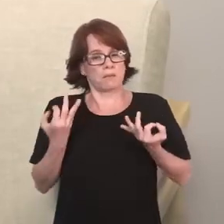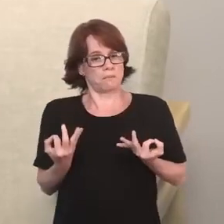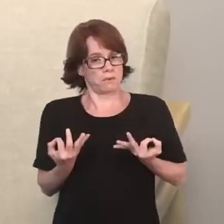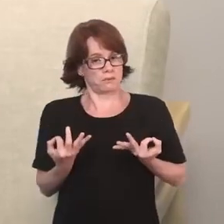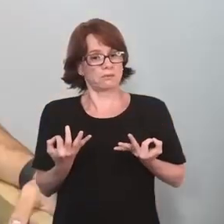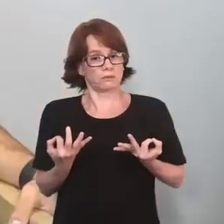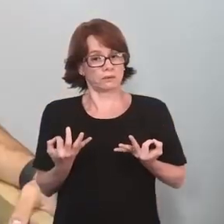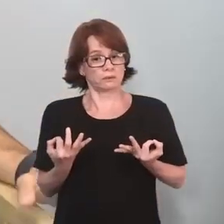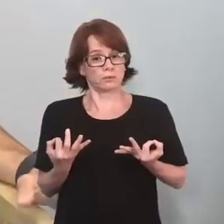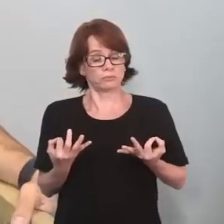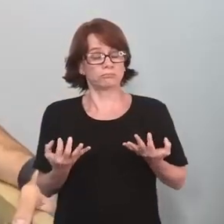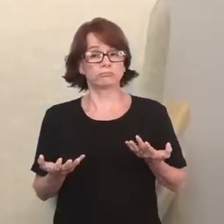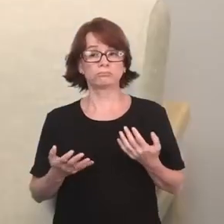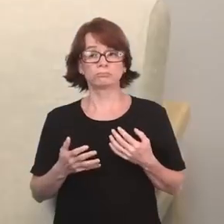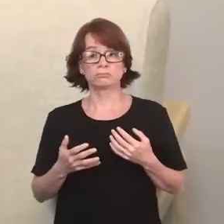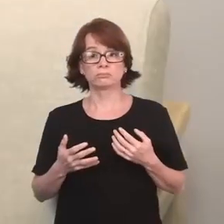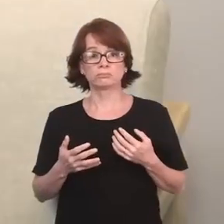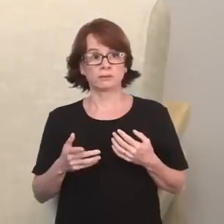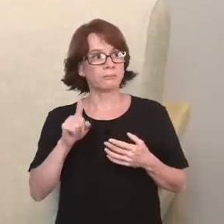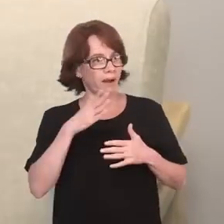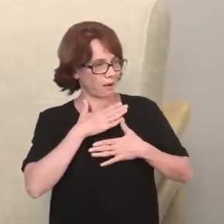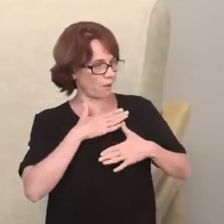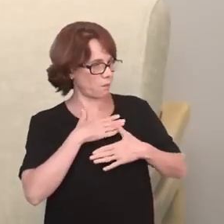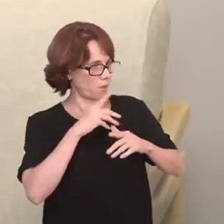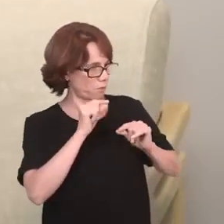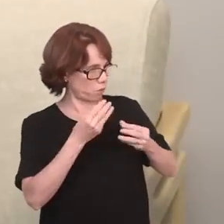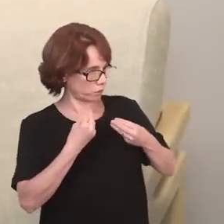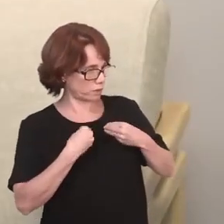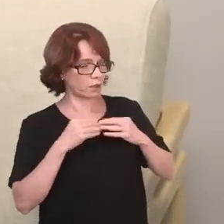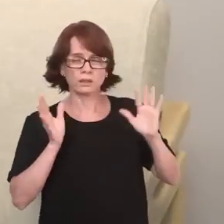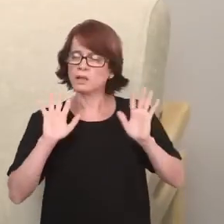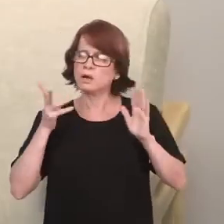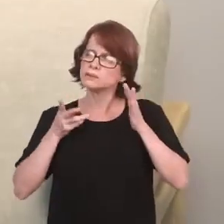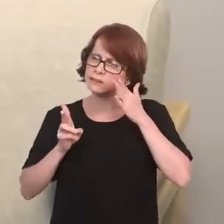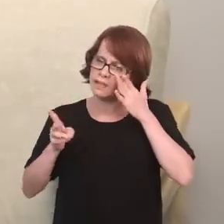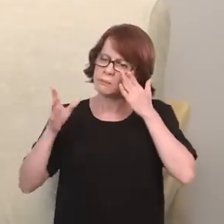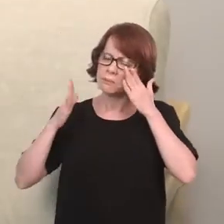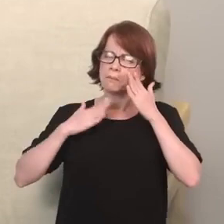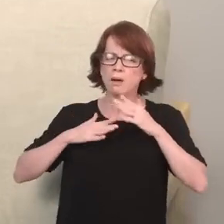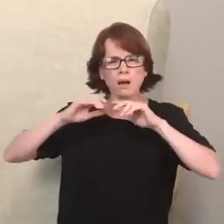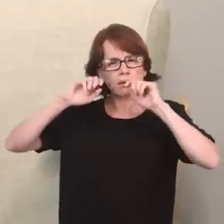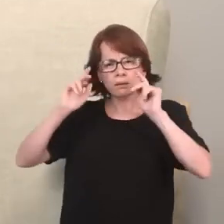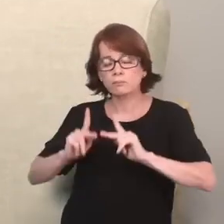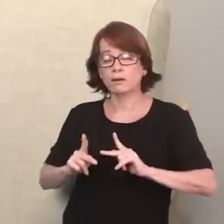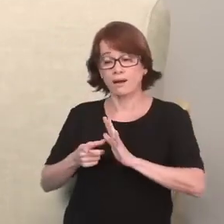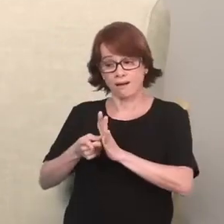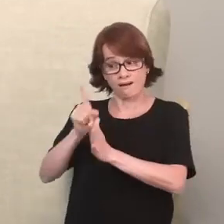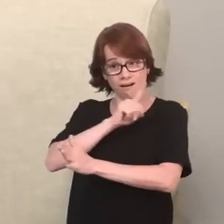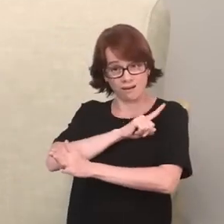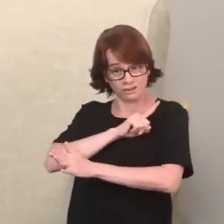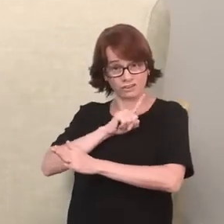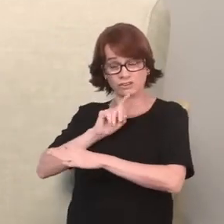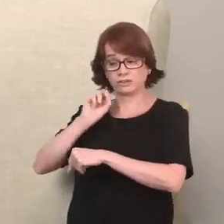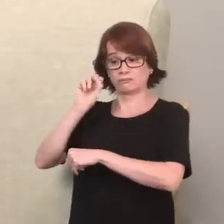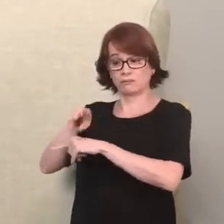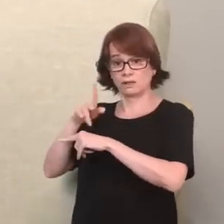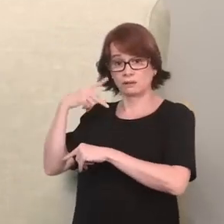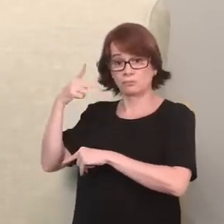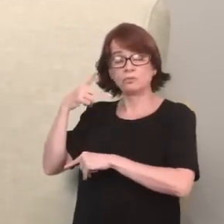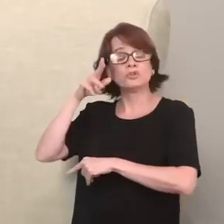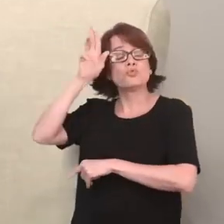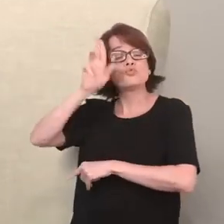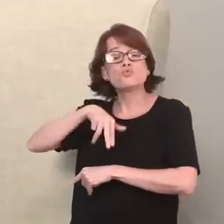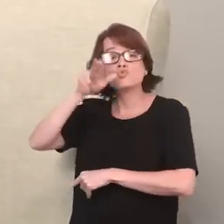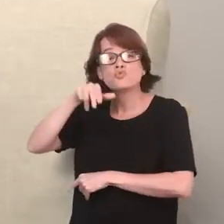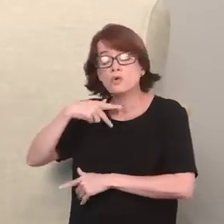eram pra duas se acalmar coisas, um pouco, né? Eram 2 coisas, eu sempre fui muito calma, pacífica demais. Antes de entrar na política, Thiago, eu nunca tive